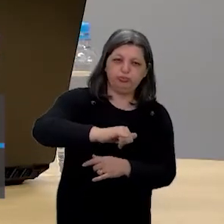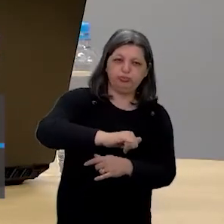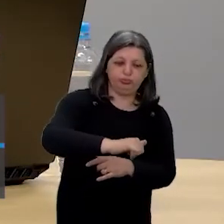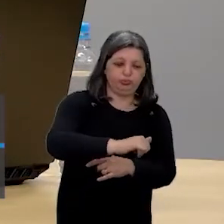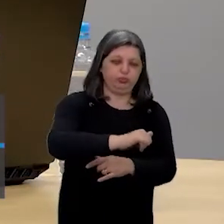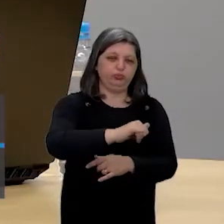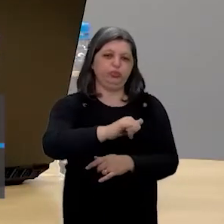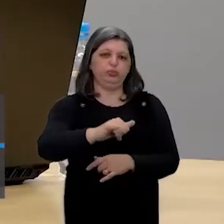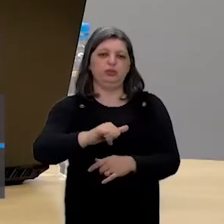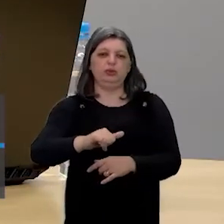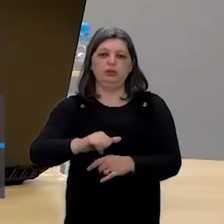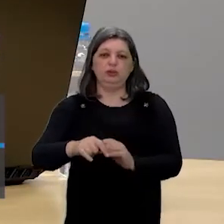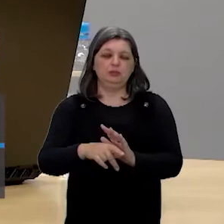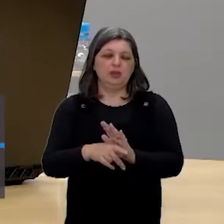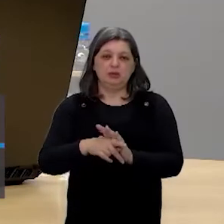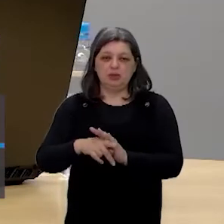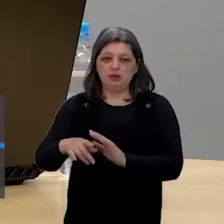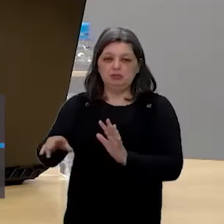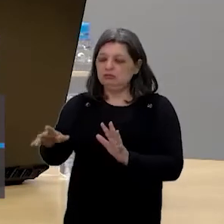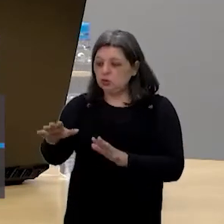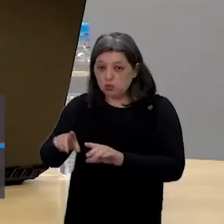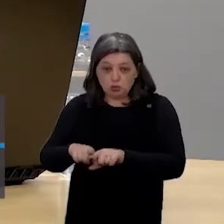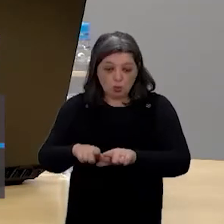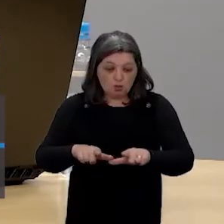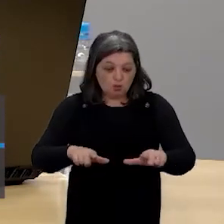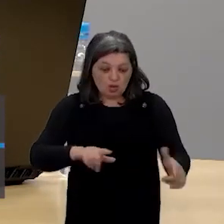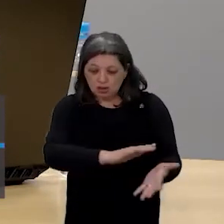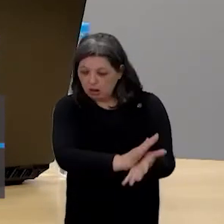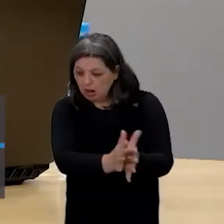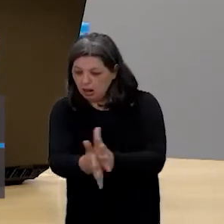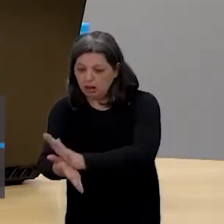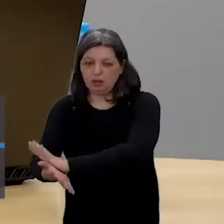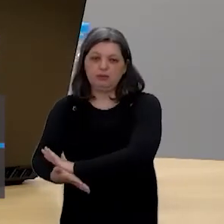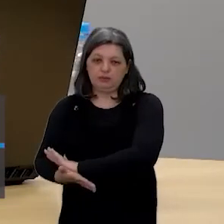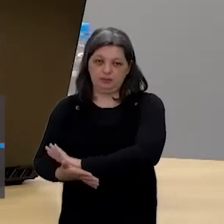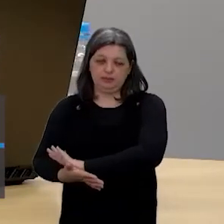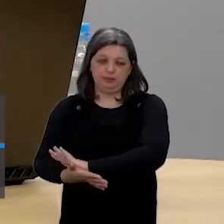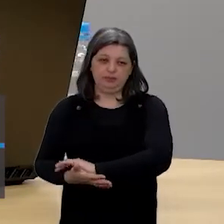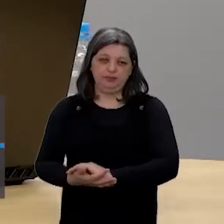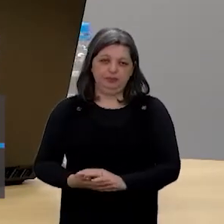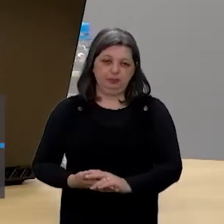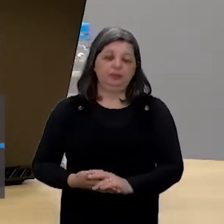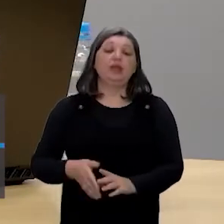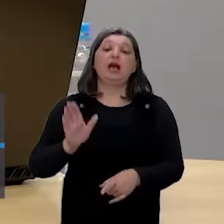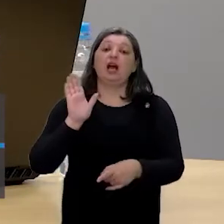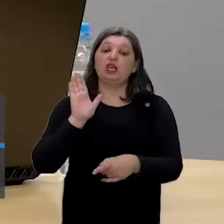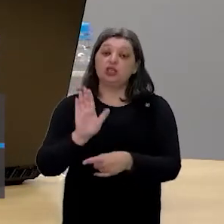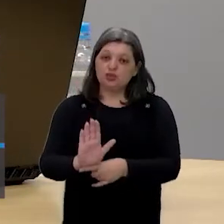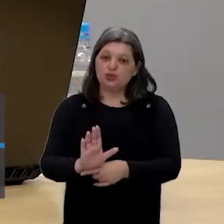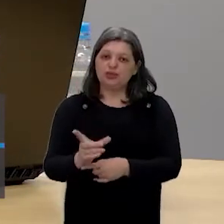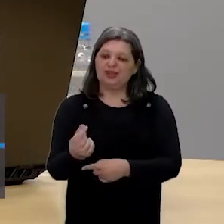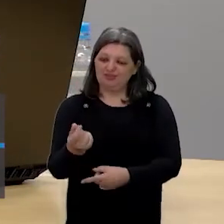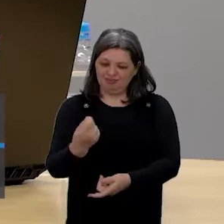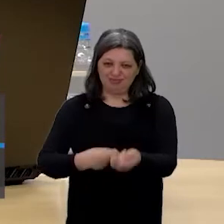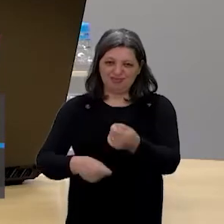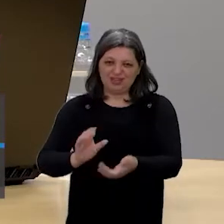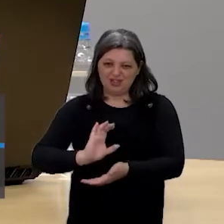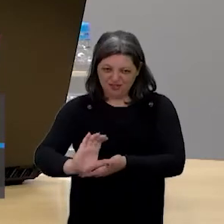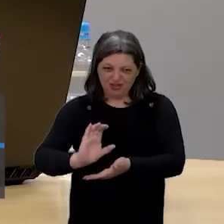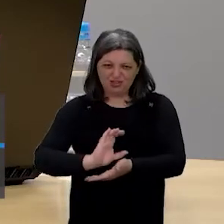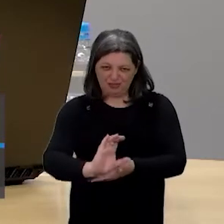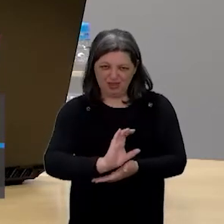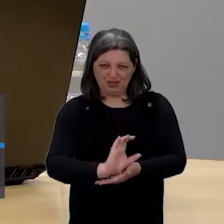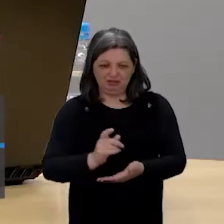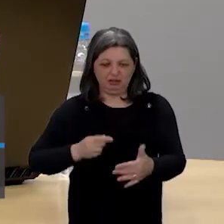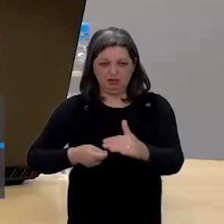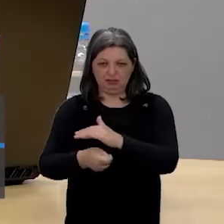quilômetros, não se encontra pedra sobre pedra, né? Então, essa ajuda econômica facilitou, né, a